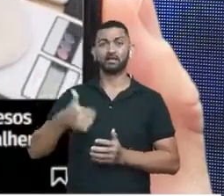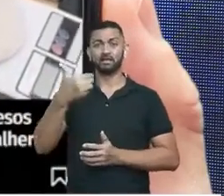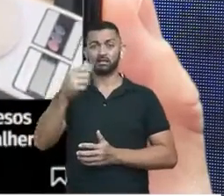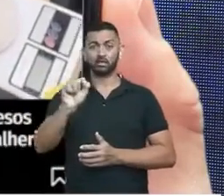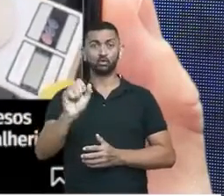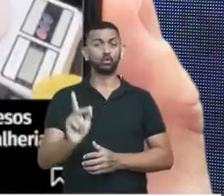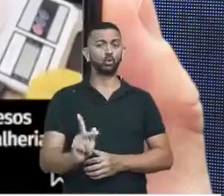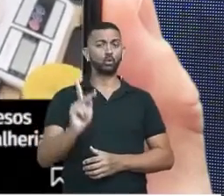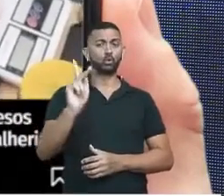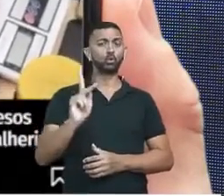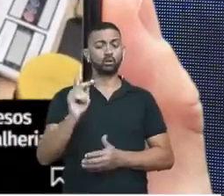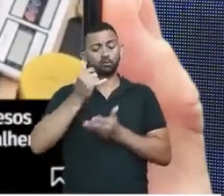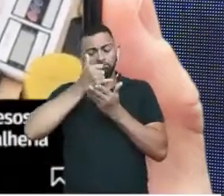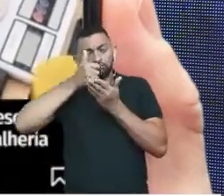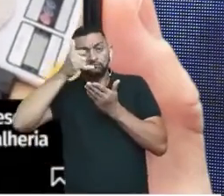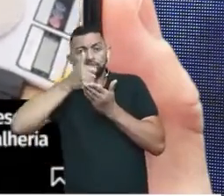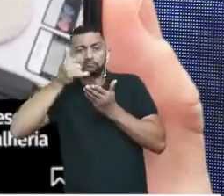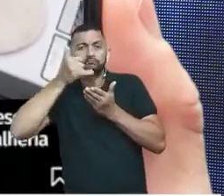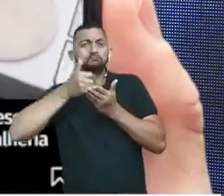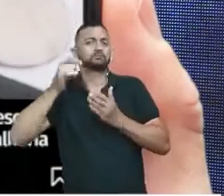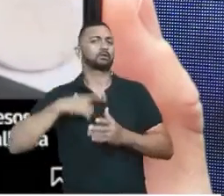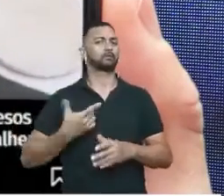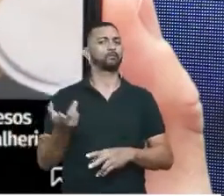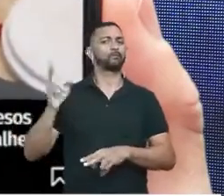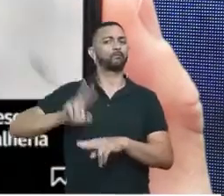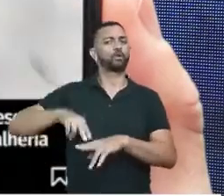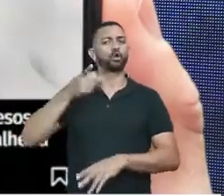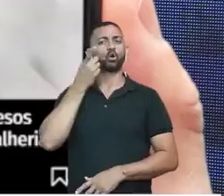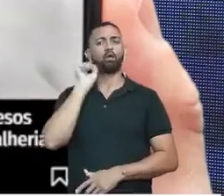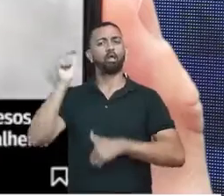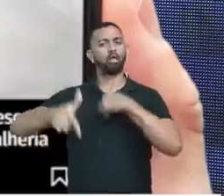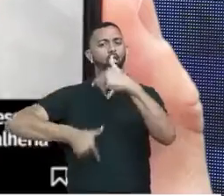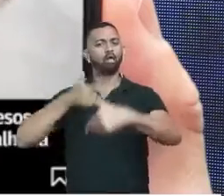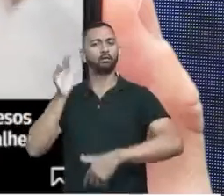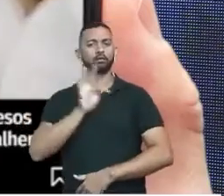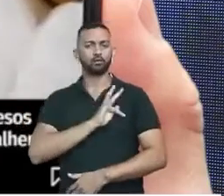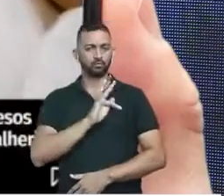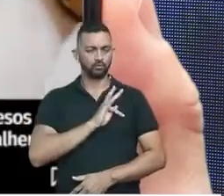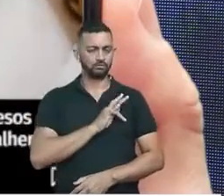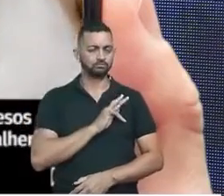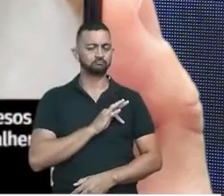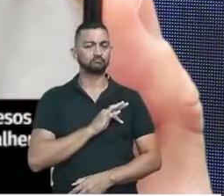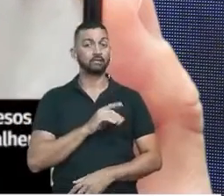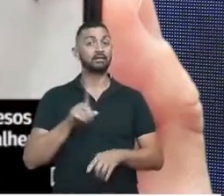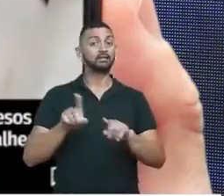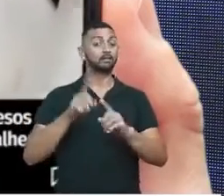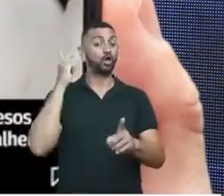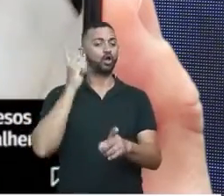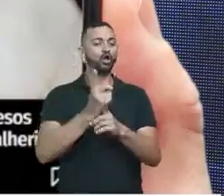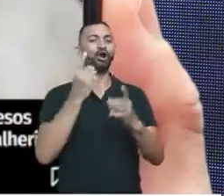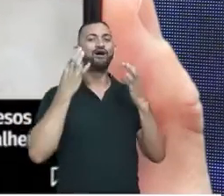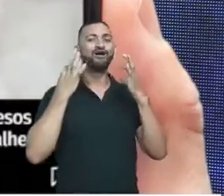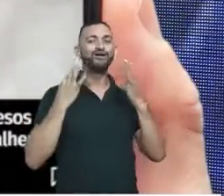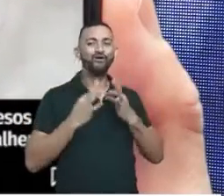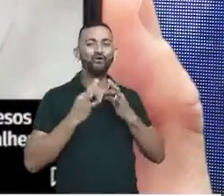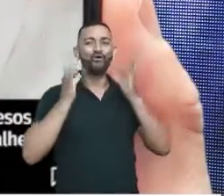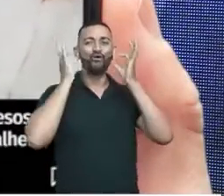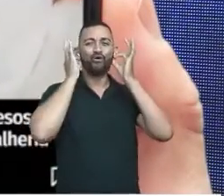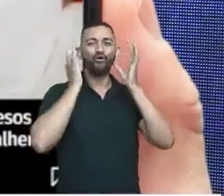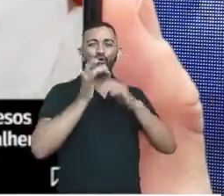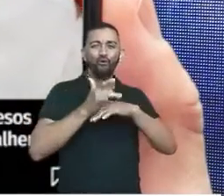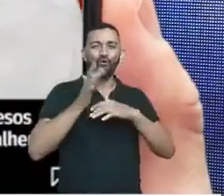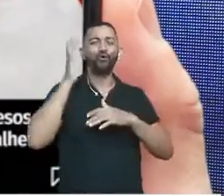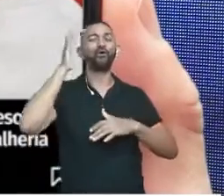mais de 18 Kg de pasta base de cocaína foram apreendidos durante os trabalhos a polícia também encontrou as